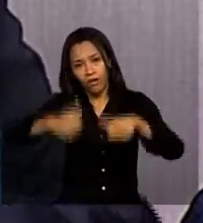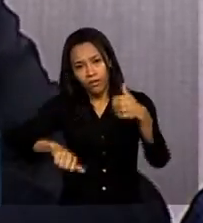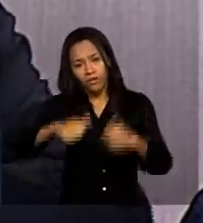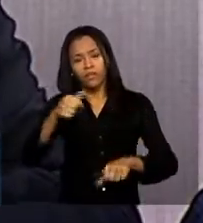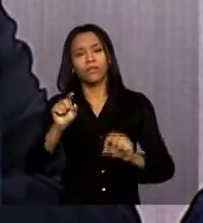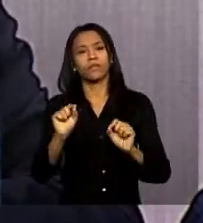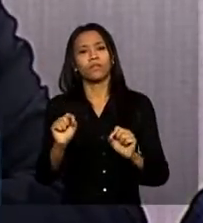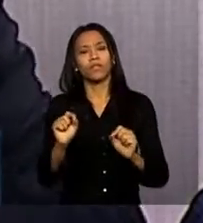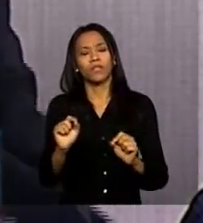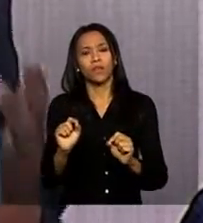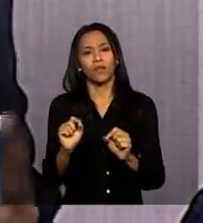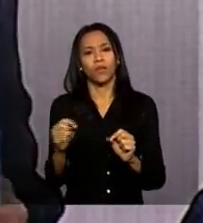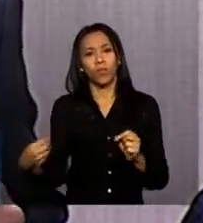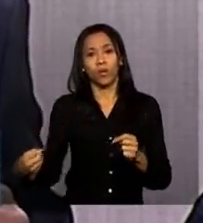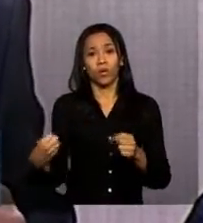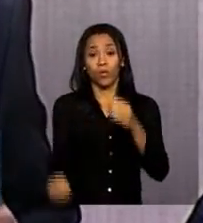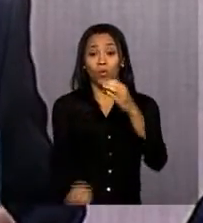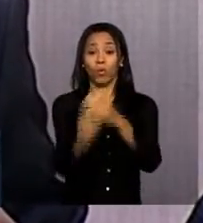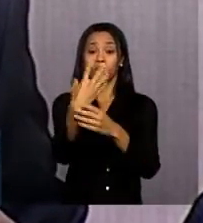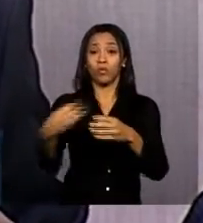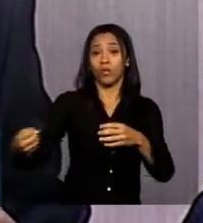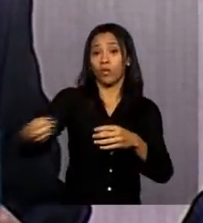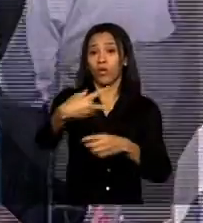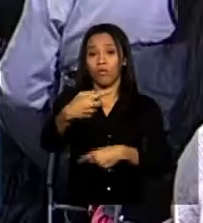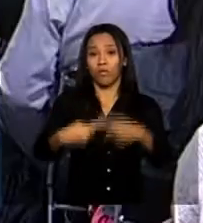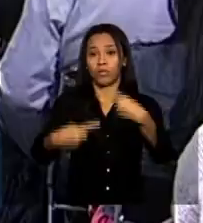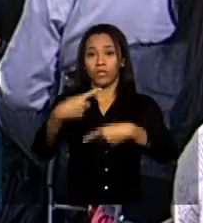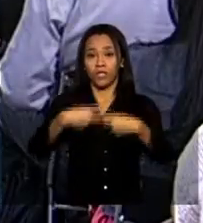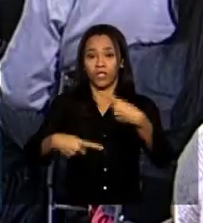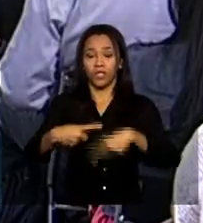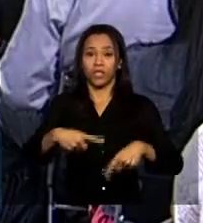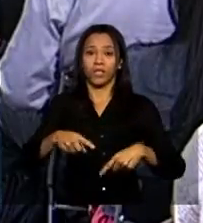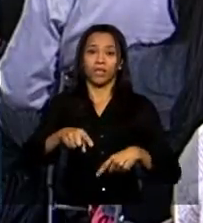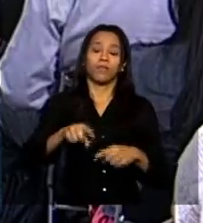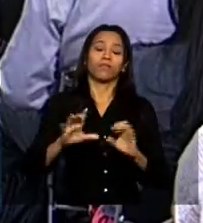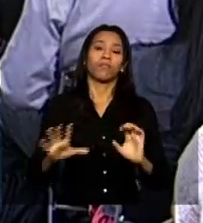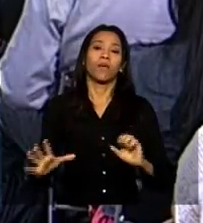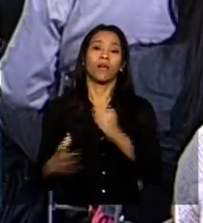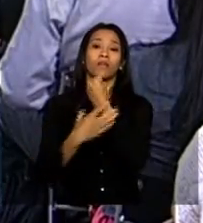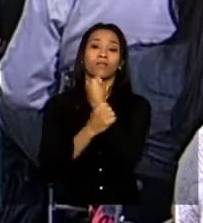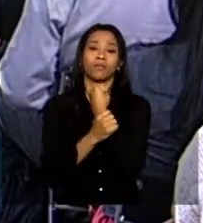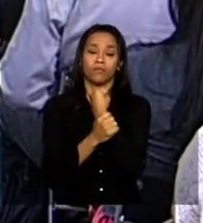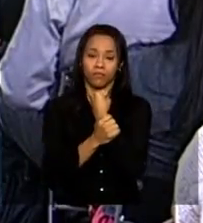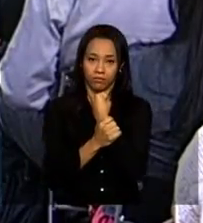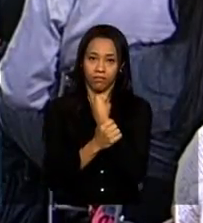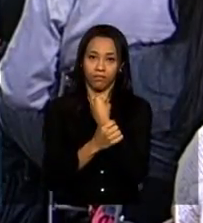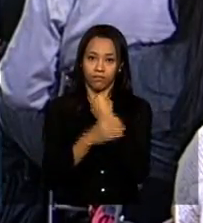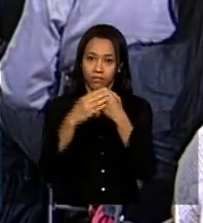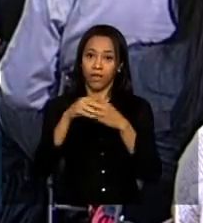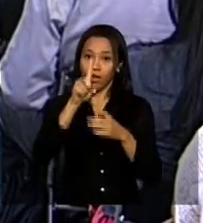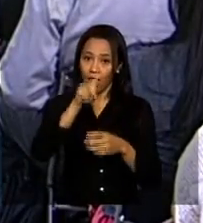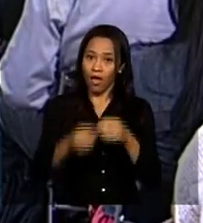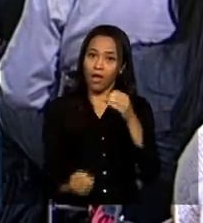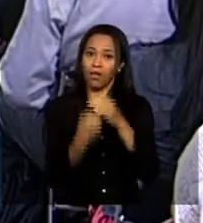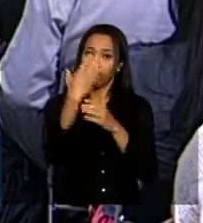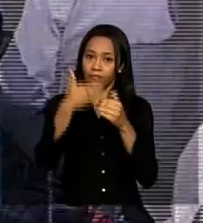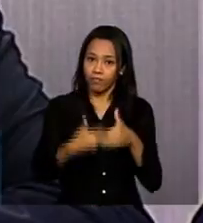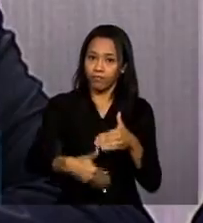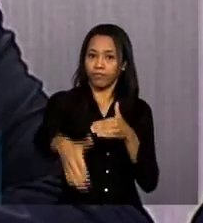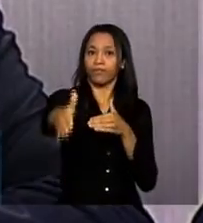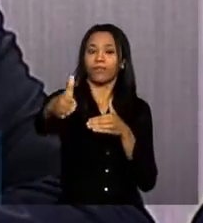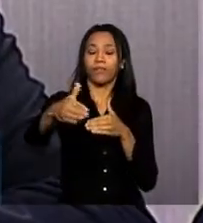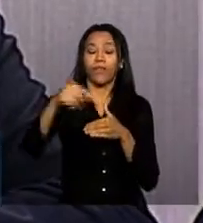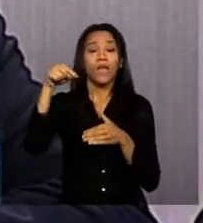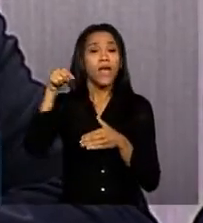construção da nova política de segurança que será implementada nesse mandato. Uma política